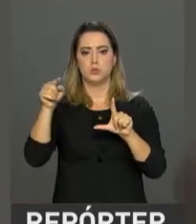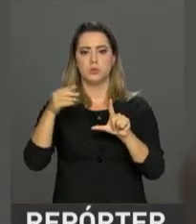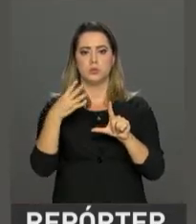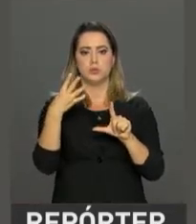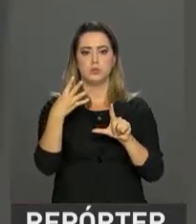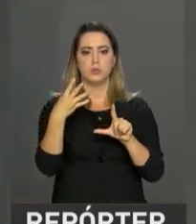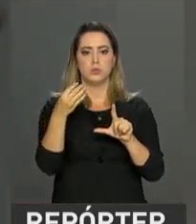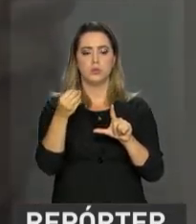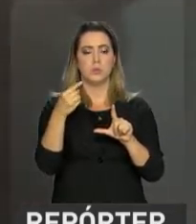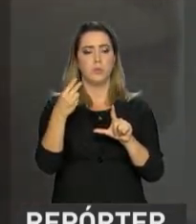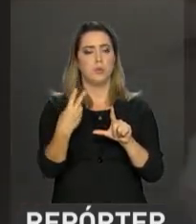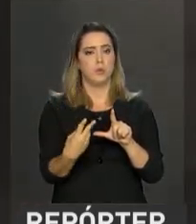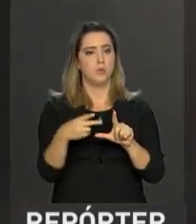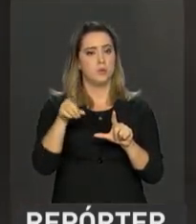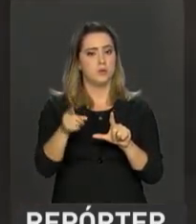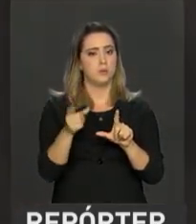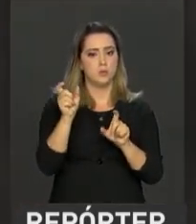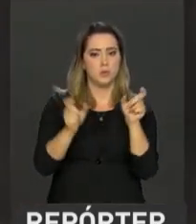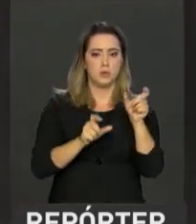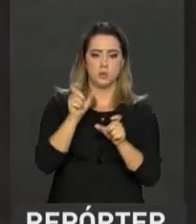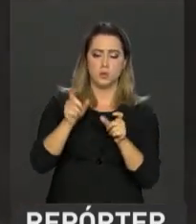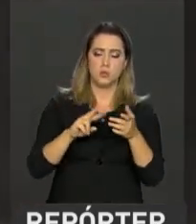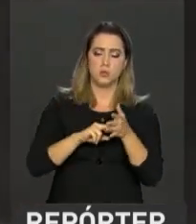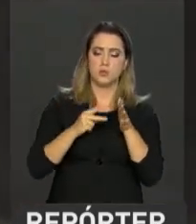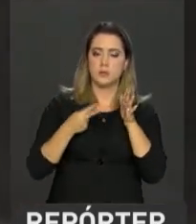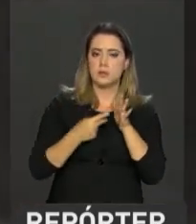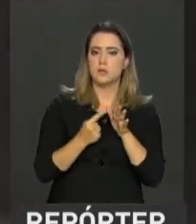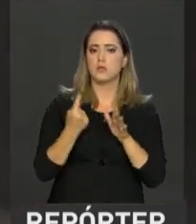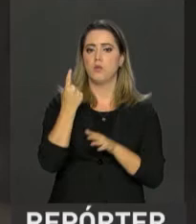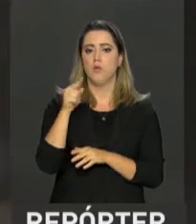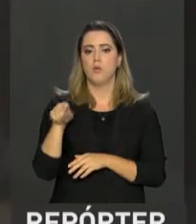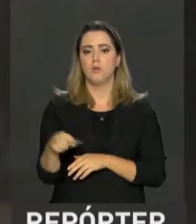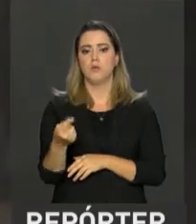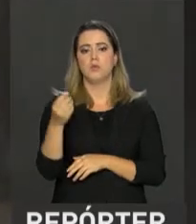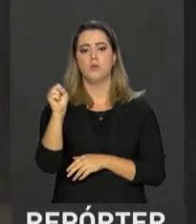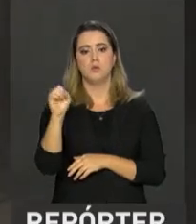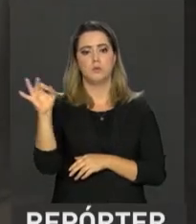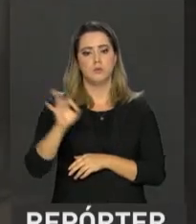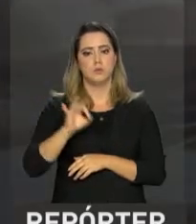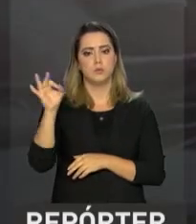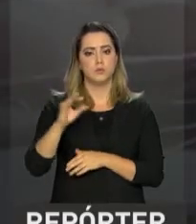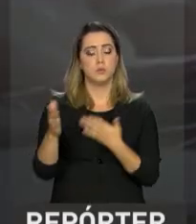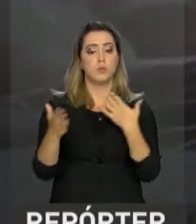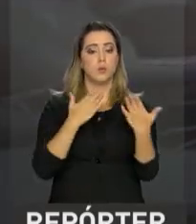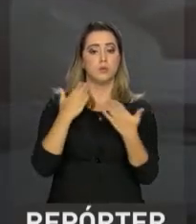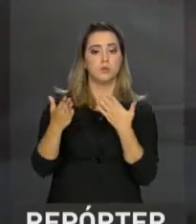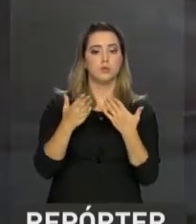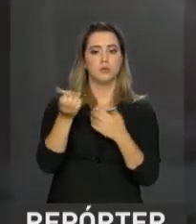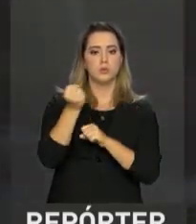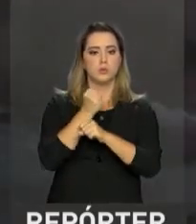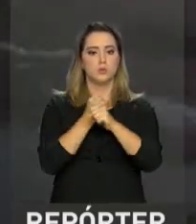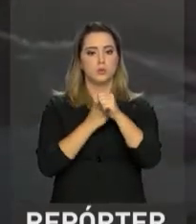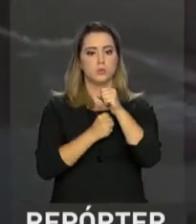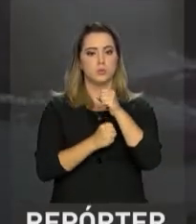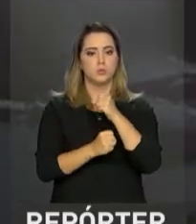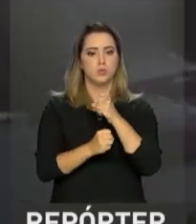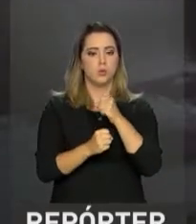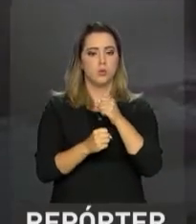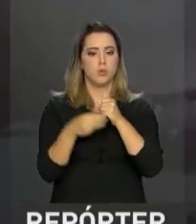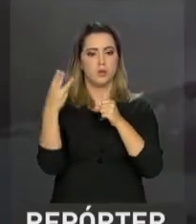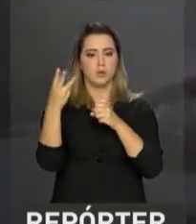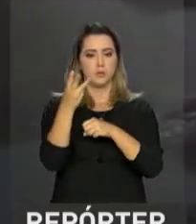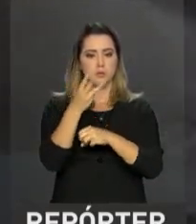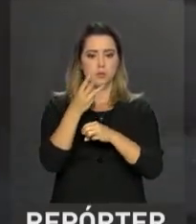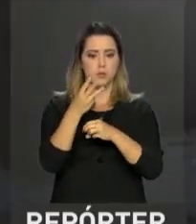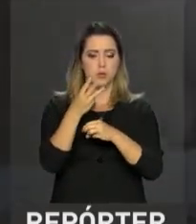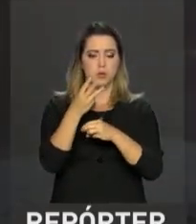402 mil pessoas ou seja 1,8 por cento com relação ao último trimestre pesquisado